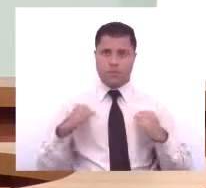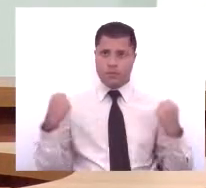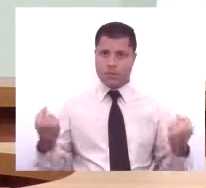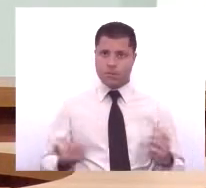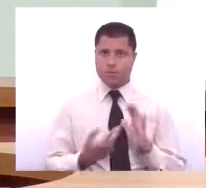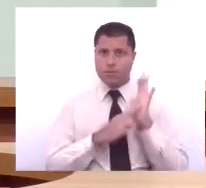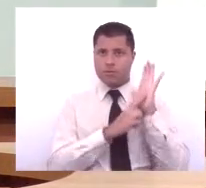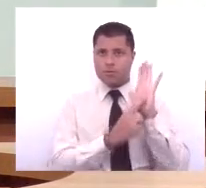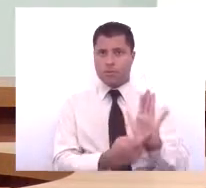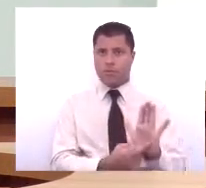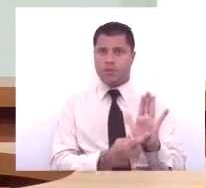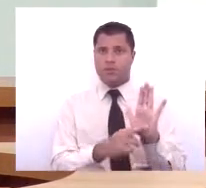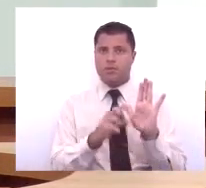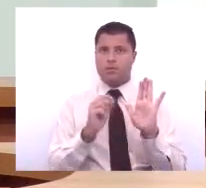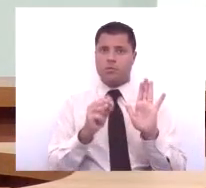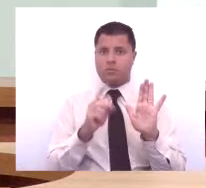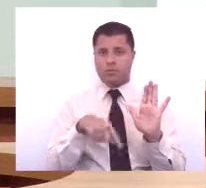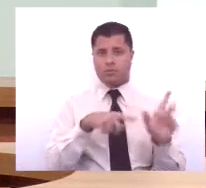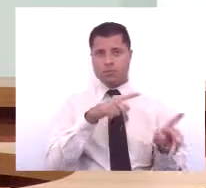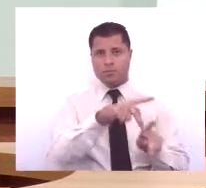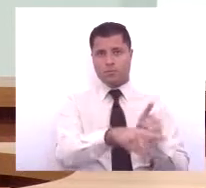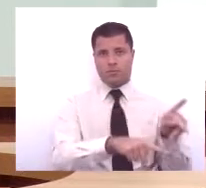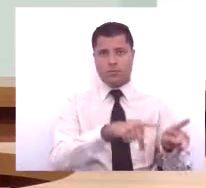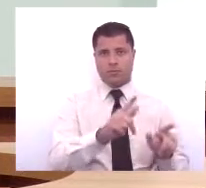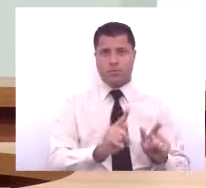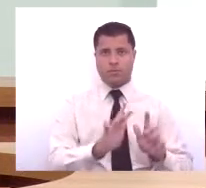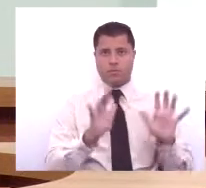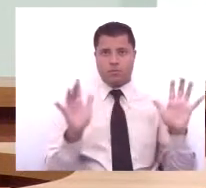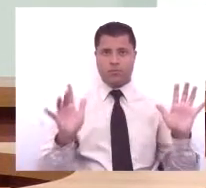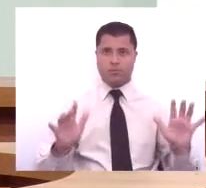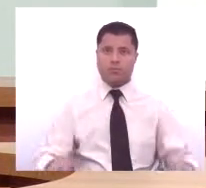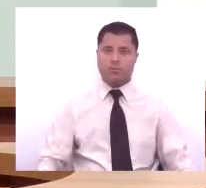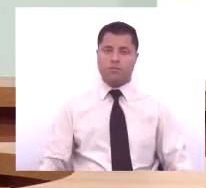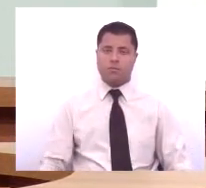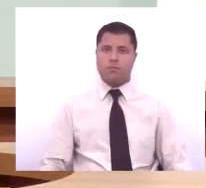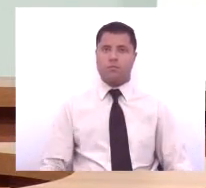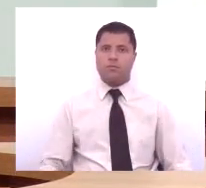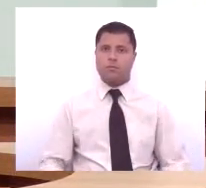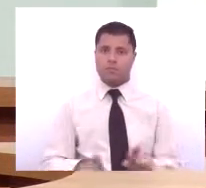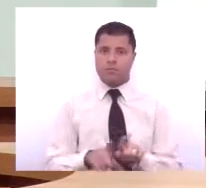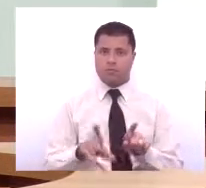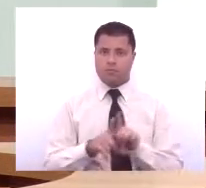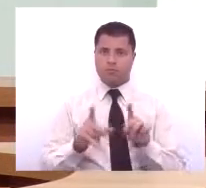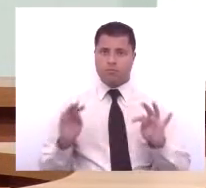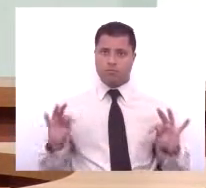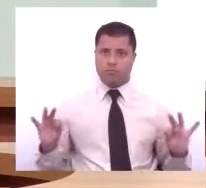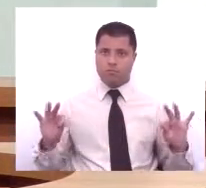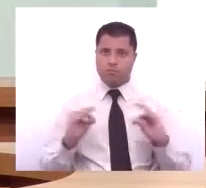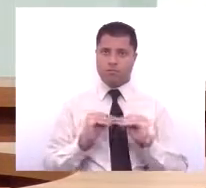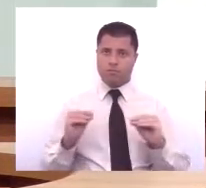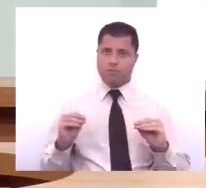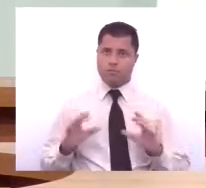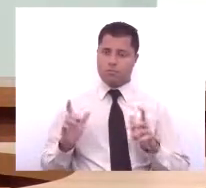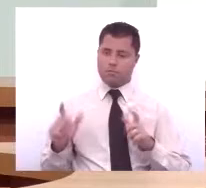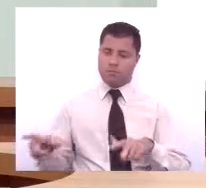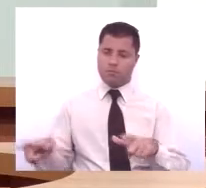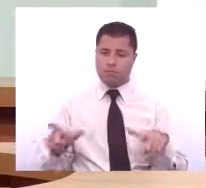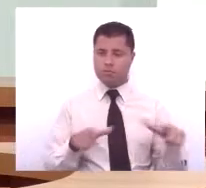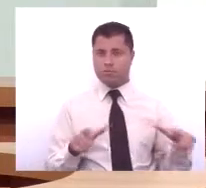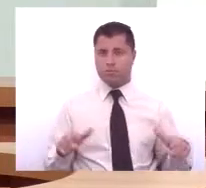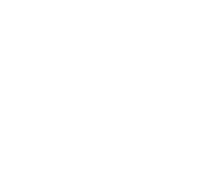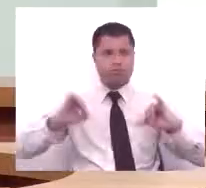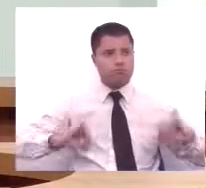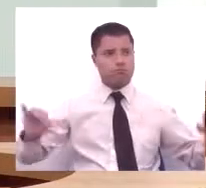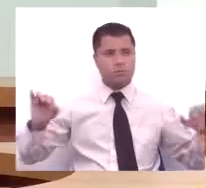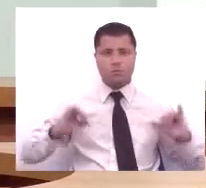representar a população da nossa cidade e toda a região de uma forma justa e com